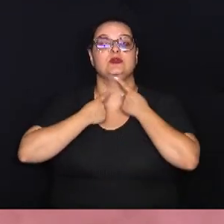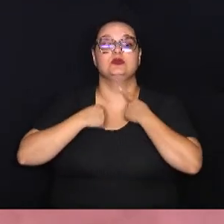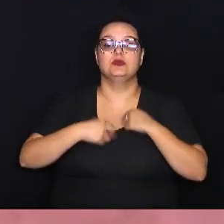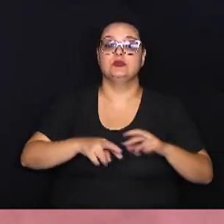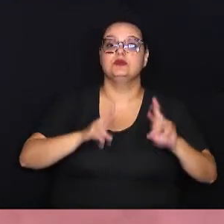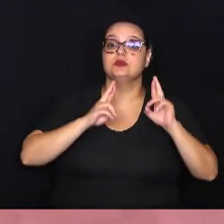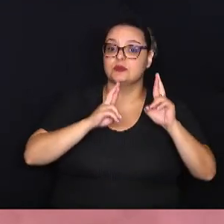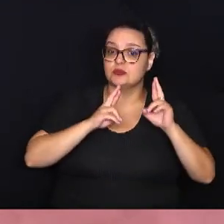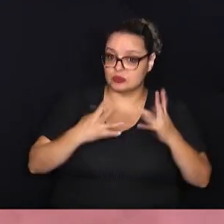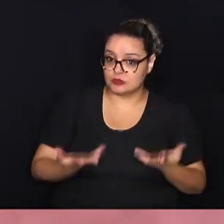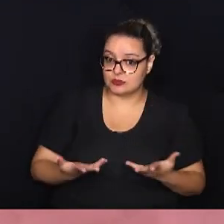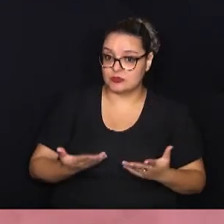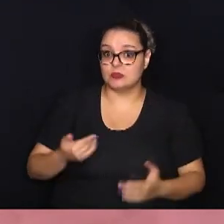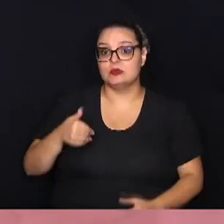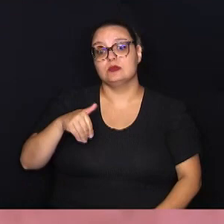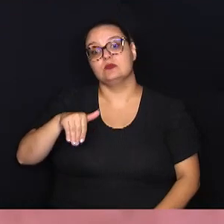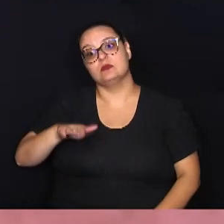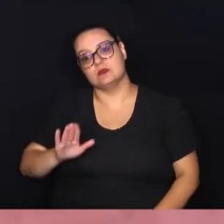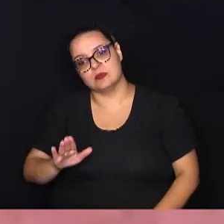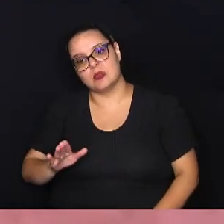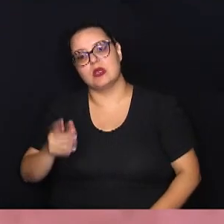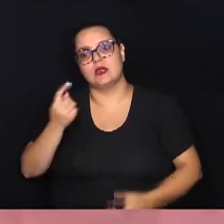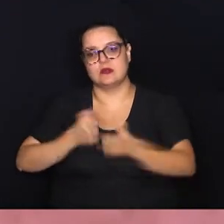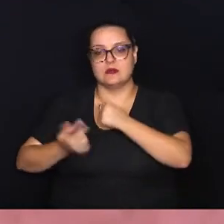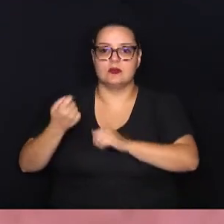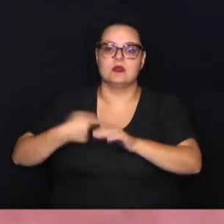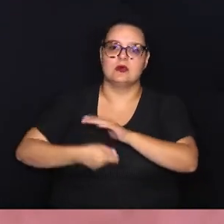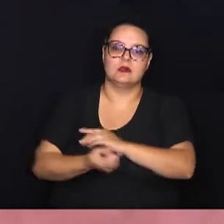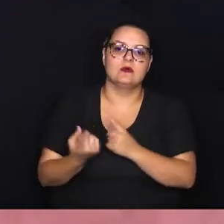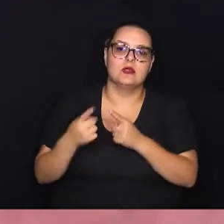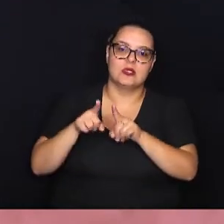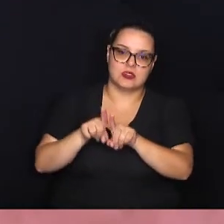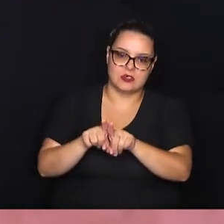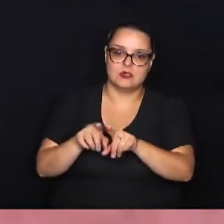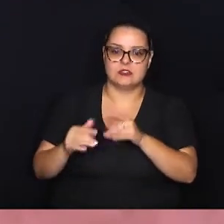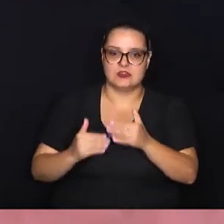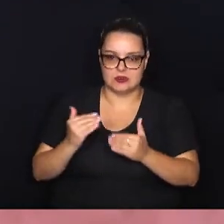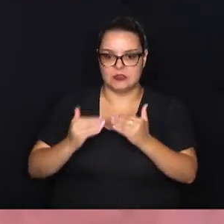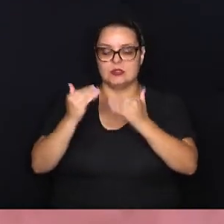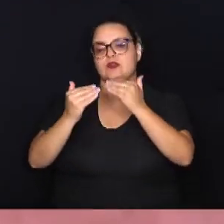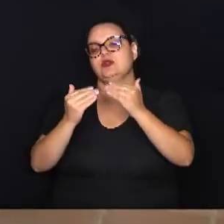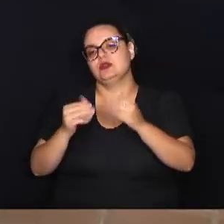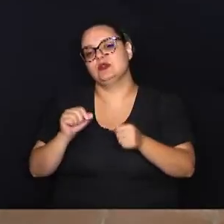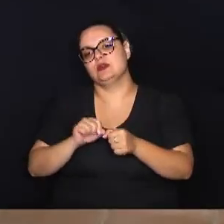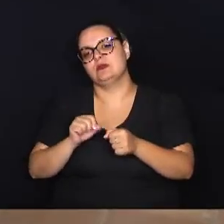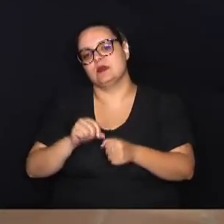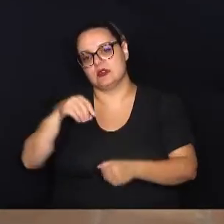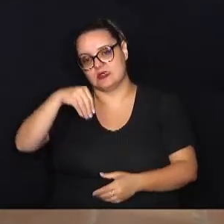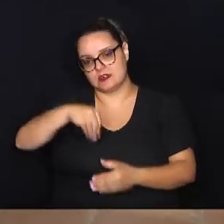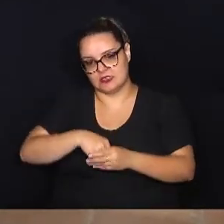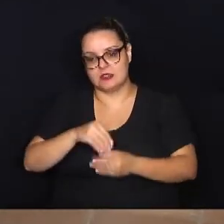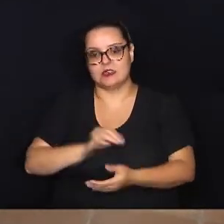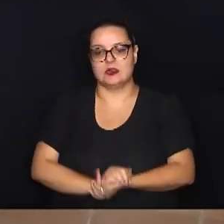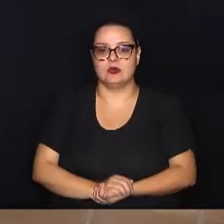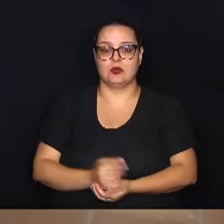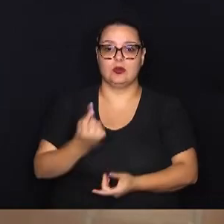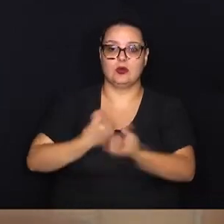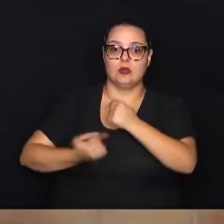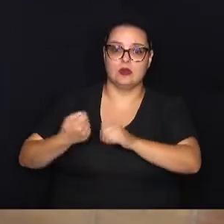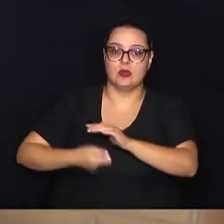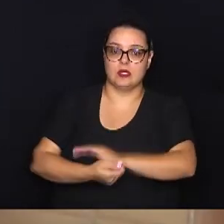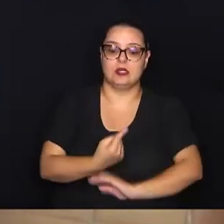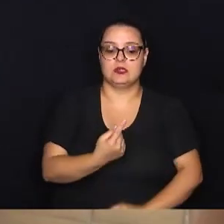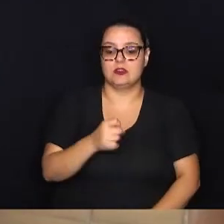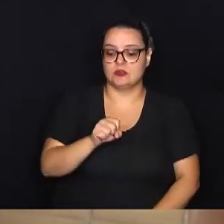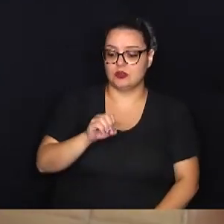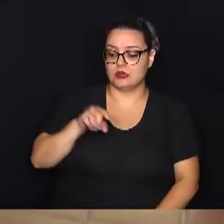expectativa de cada vez mais investidores queiram nos aliar nas construções que a gente realiza aqui. Com investimento de R$180 mil